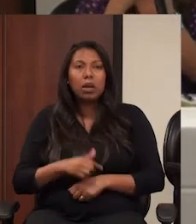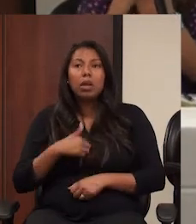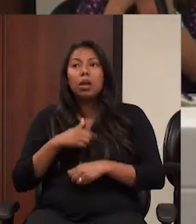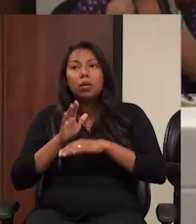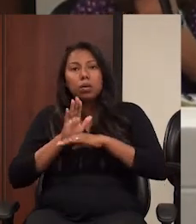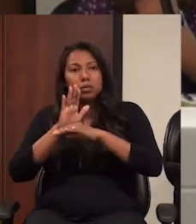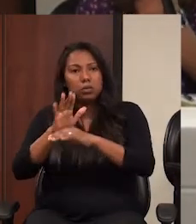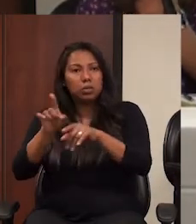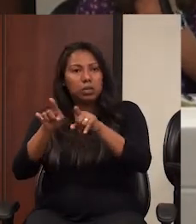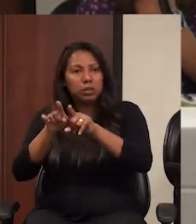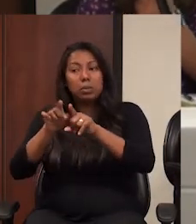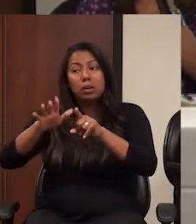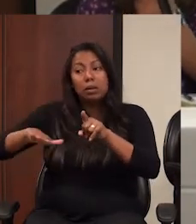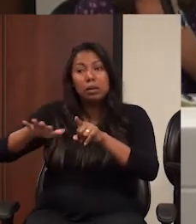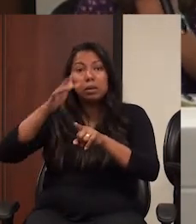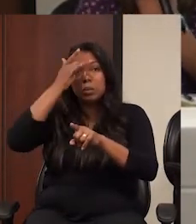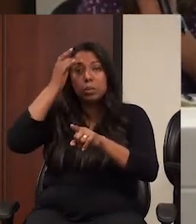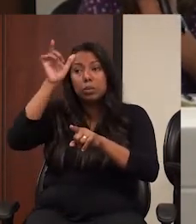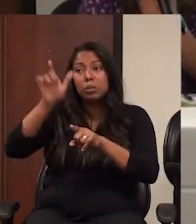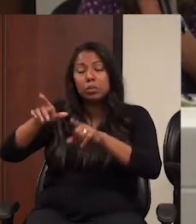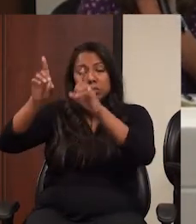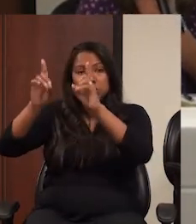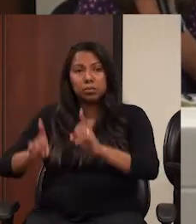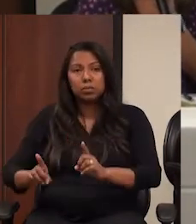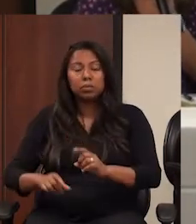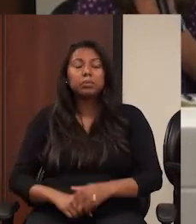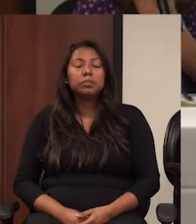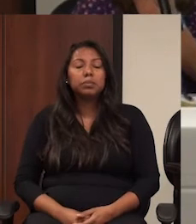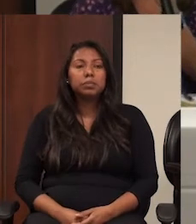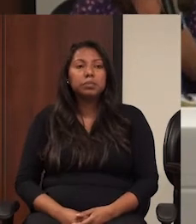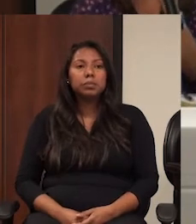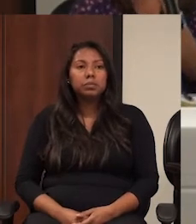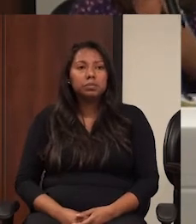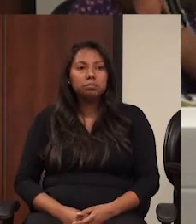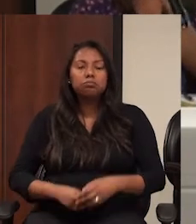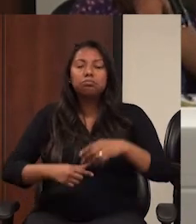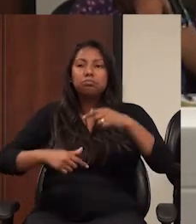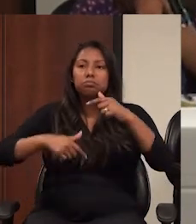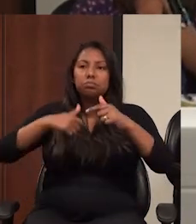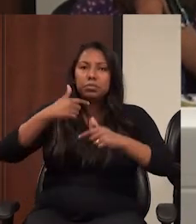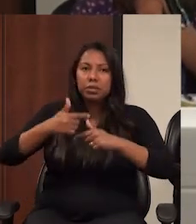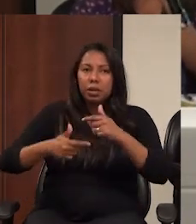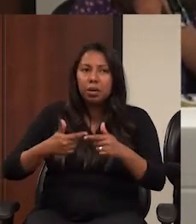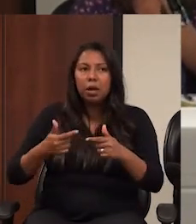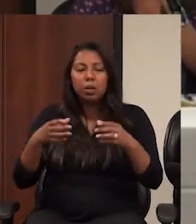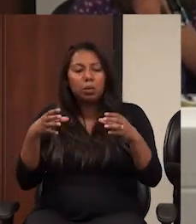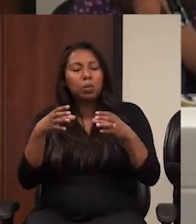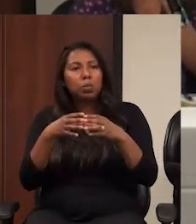nesta área de pessoa com deficiência. E então trabalho bastante com a rede,